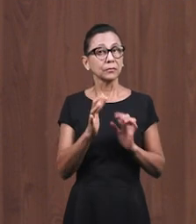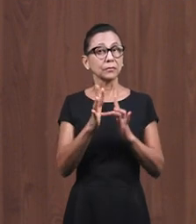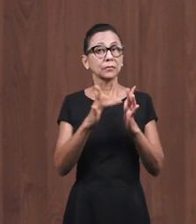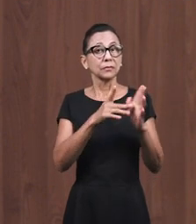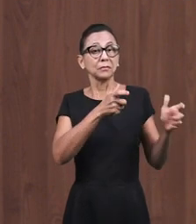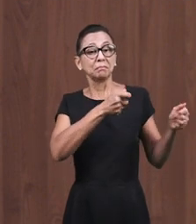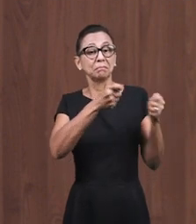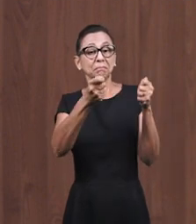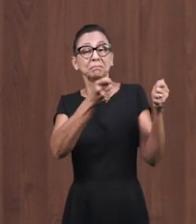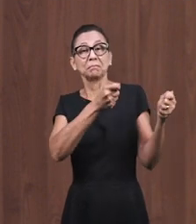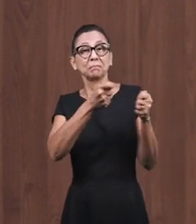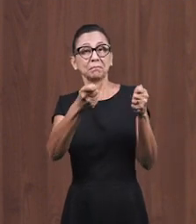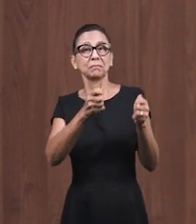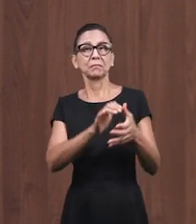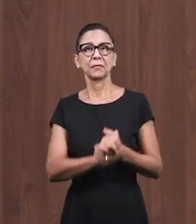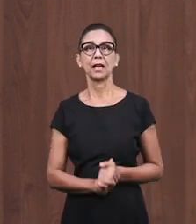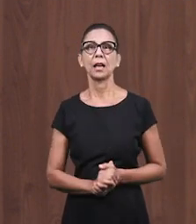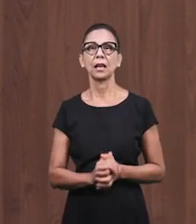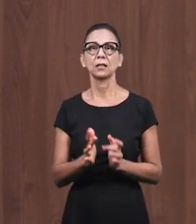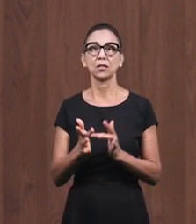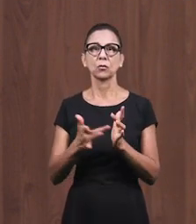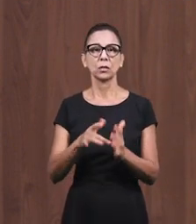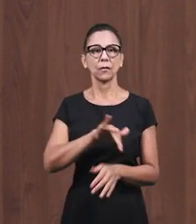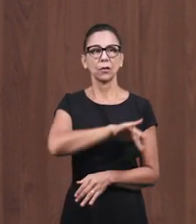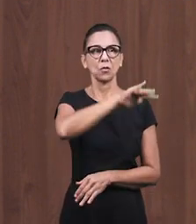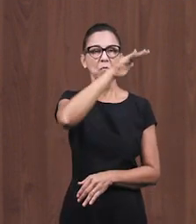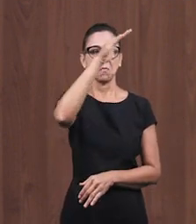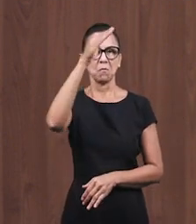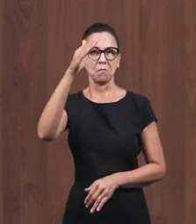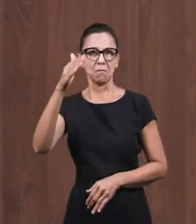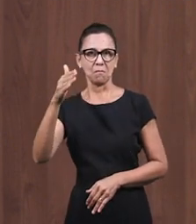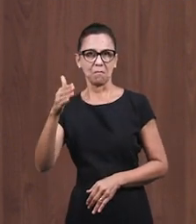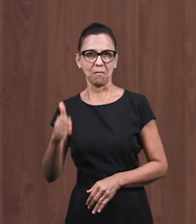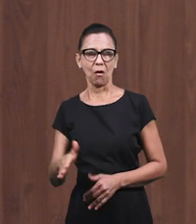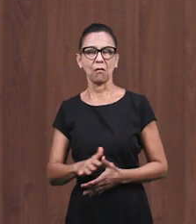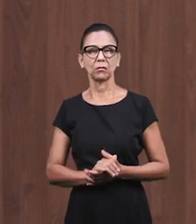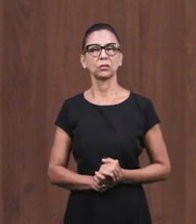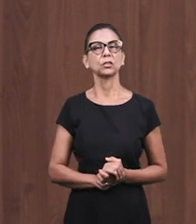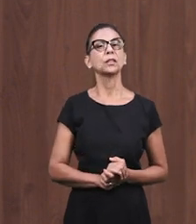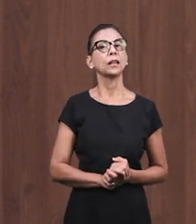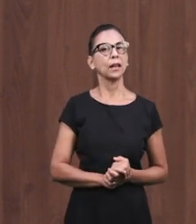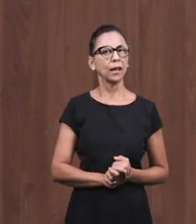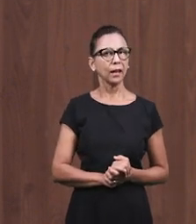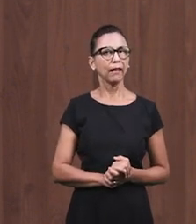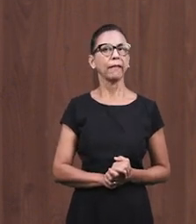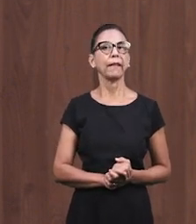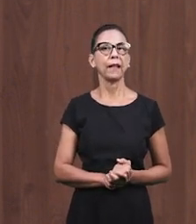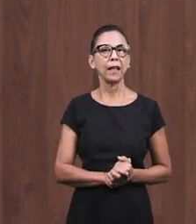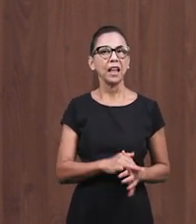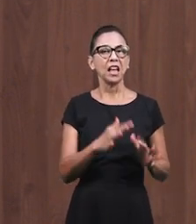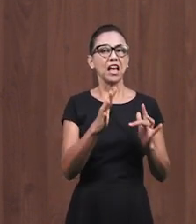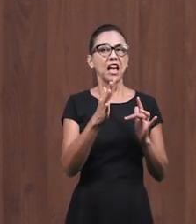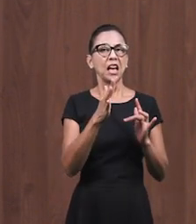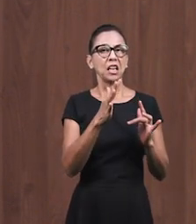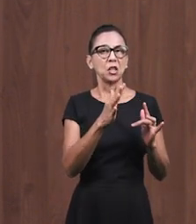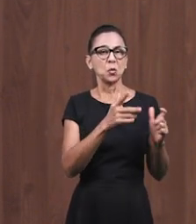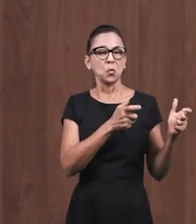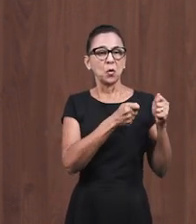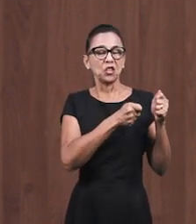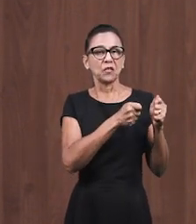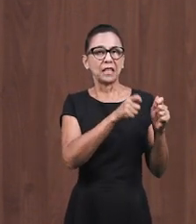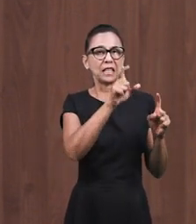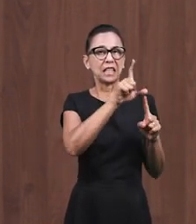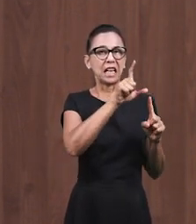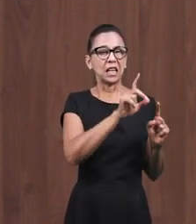Tudo isso te darei se prostrado me adorares. Daí Mateus 4:9. Olha, Jesus estava sobre um monte